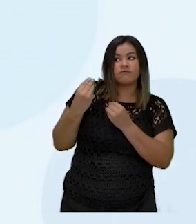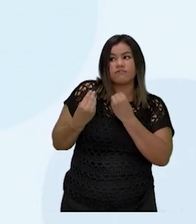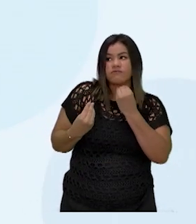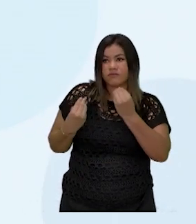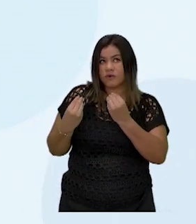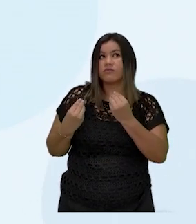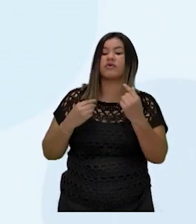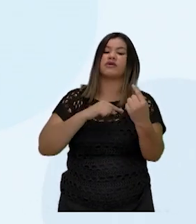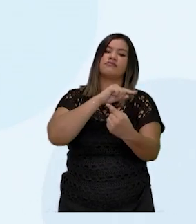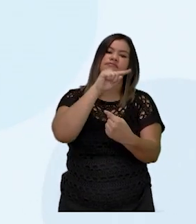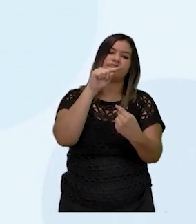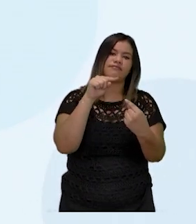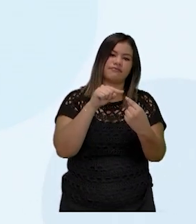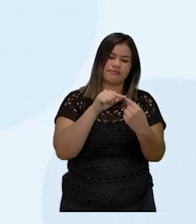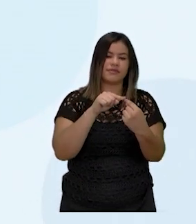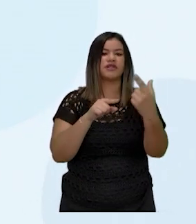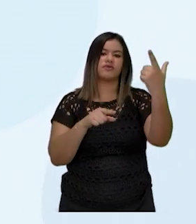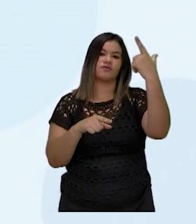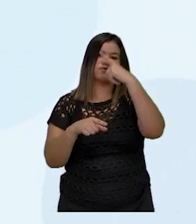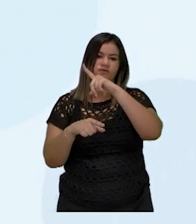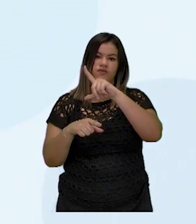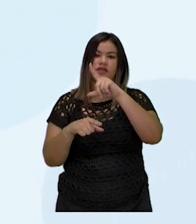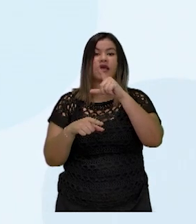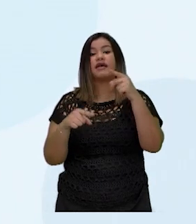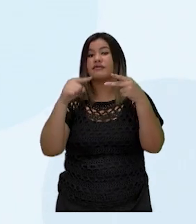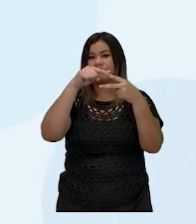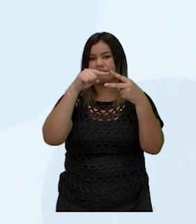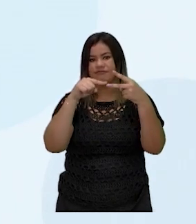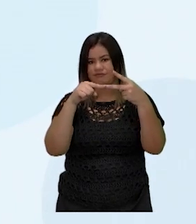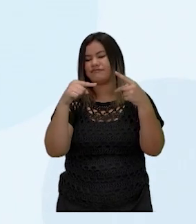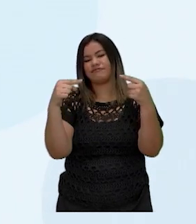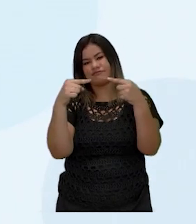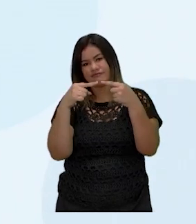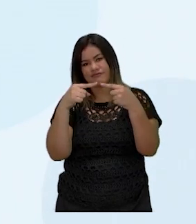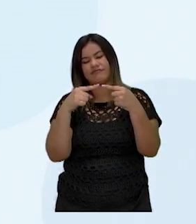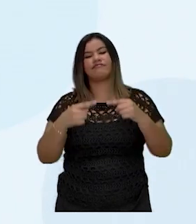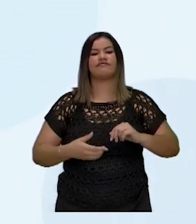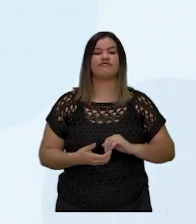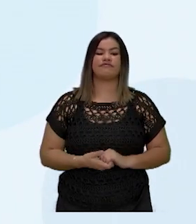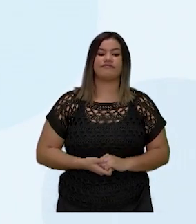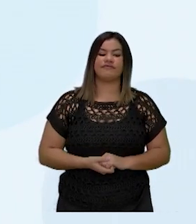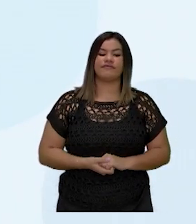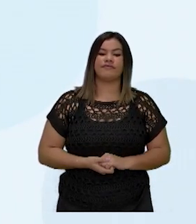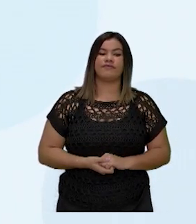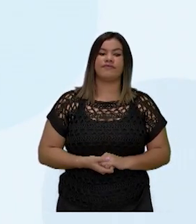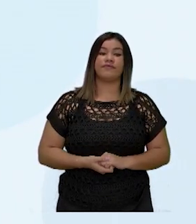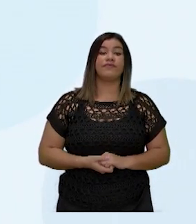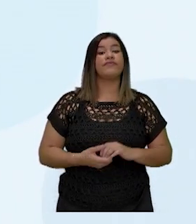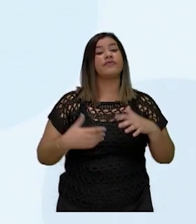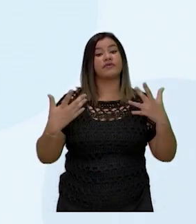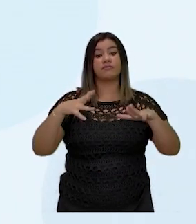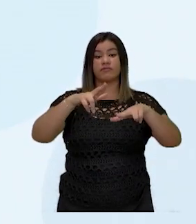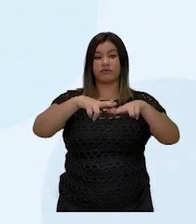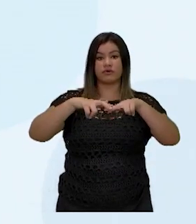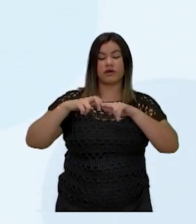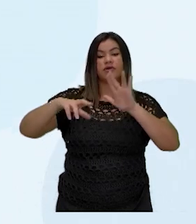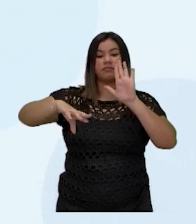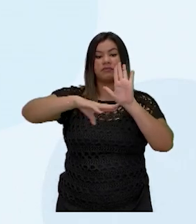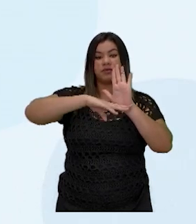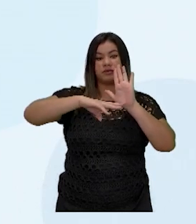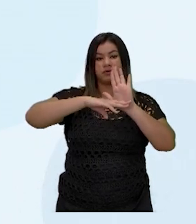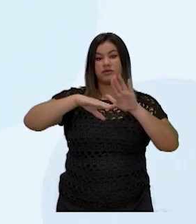unidade curricular 1, ou seja, o estudante olhar para o seu projeto de vida e inseri-lo numa reflexão de cunho